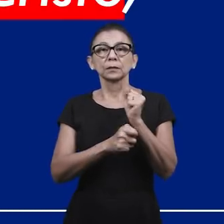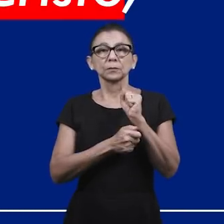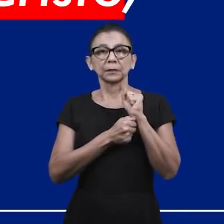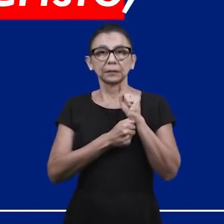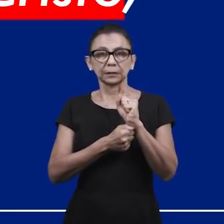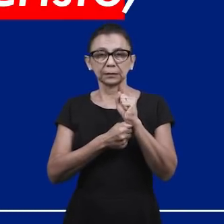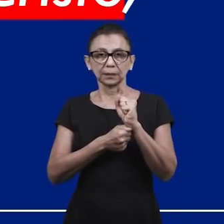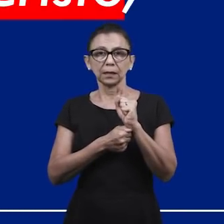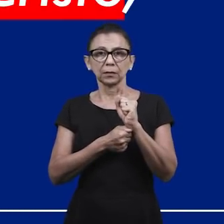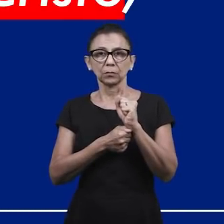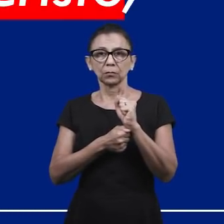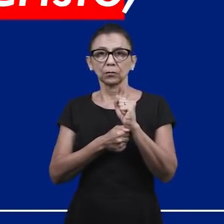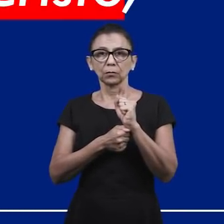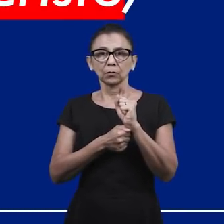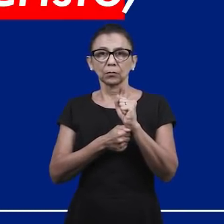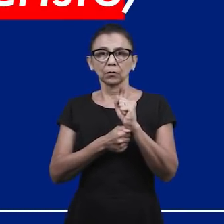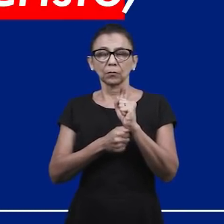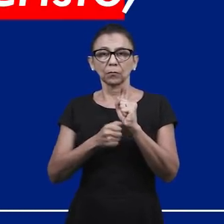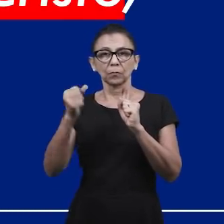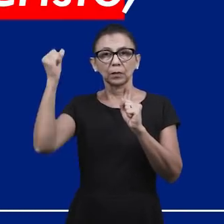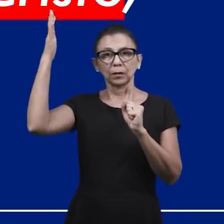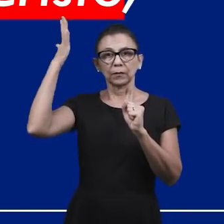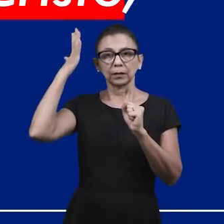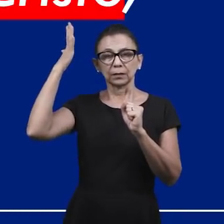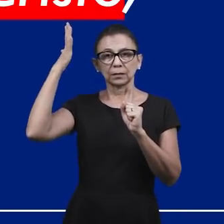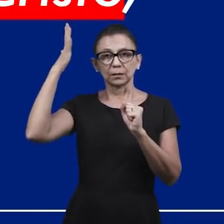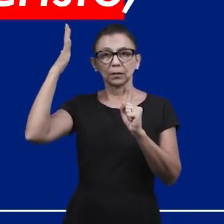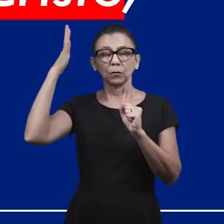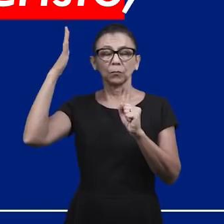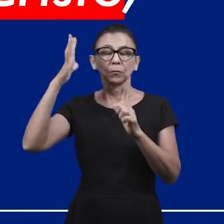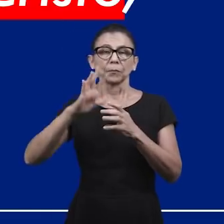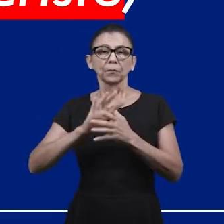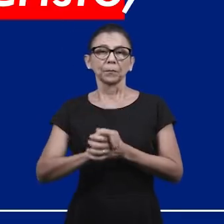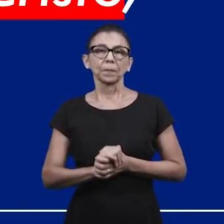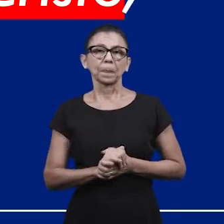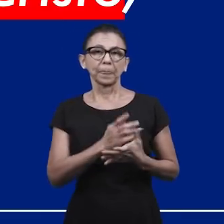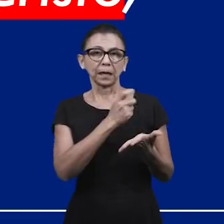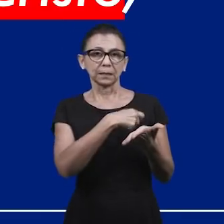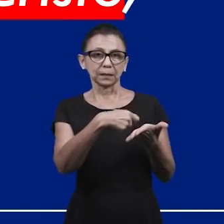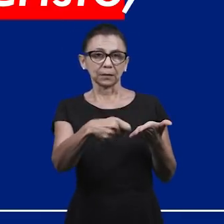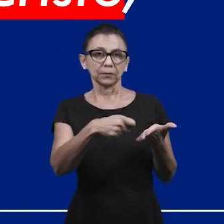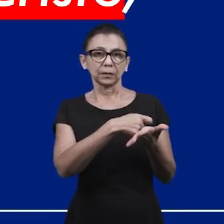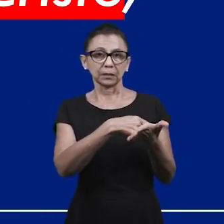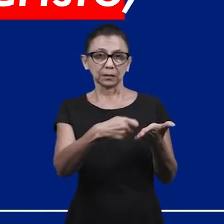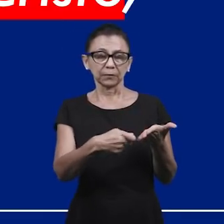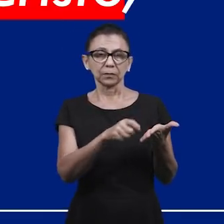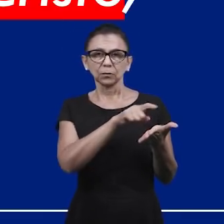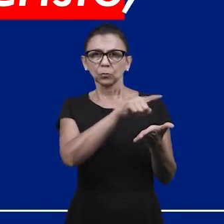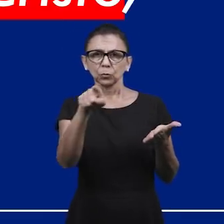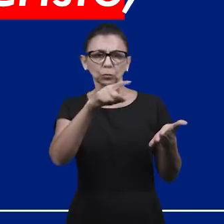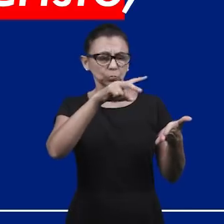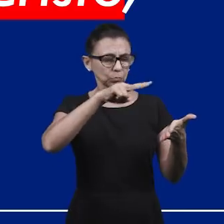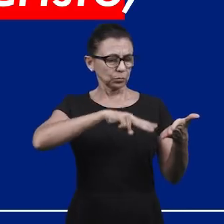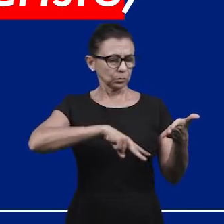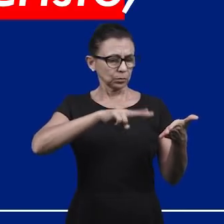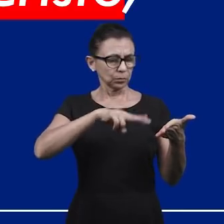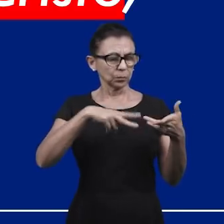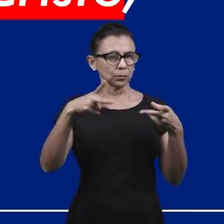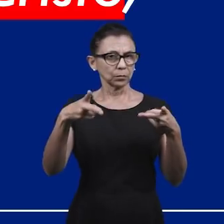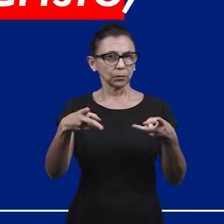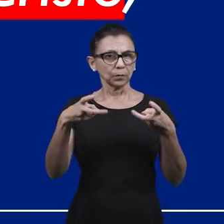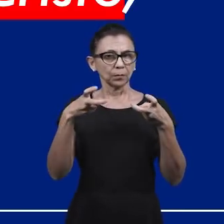cristianismo, religião, mas não é o Evangelho de Jesus. Exatamente. Eu vou pedir aqui dois textos, aliás,